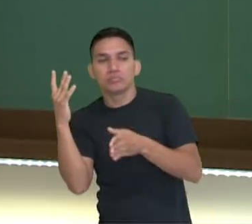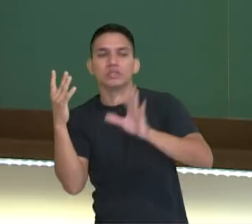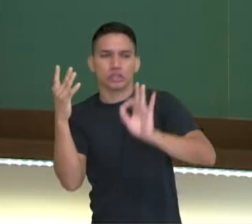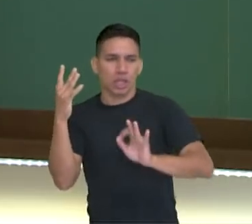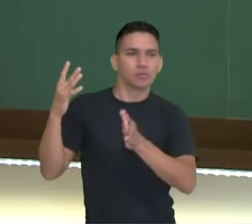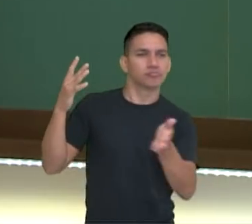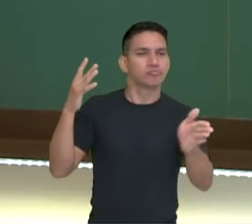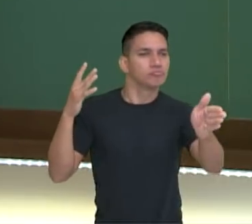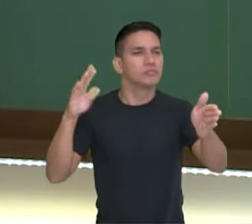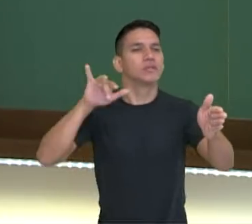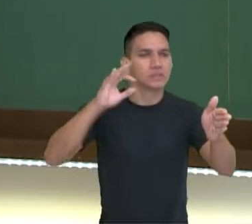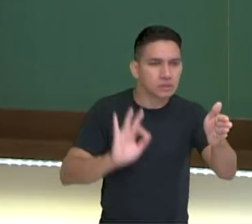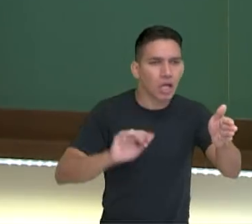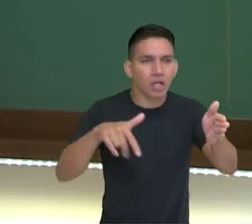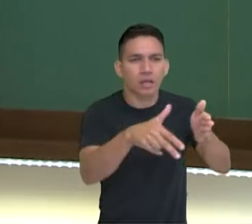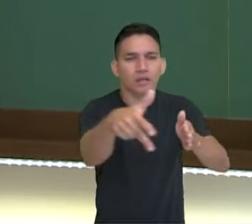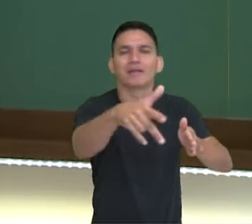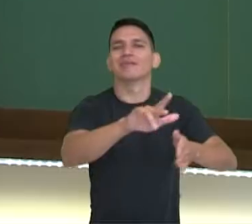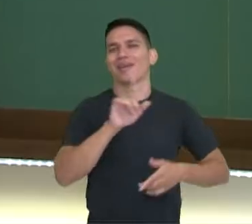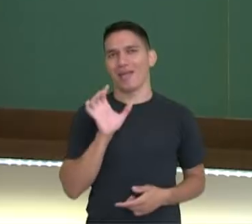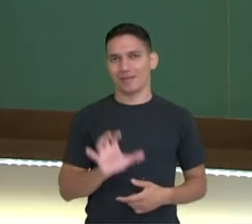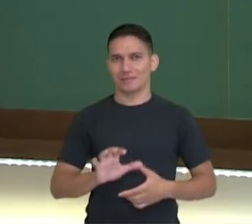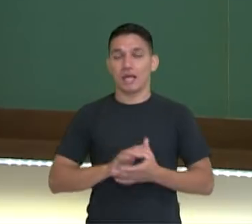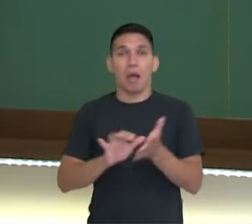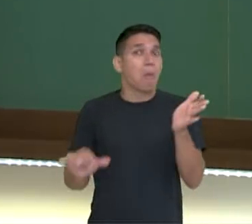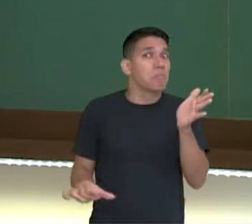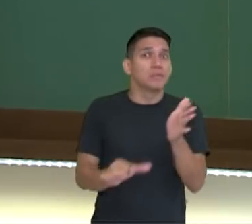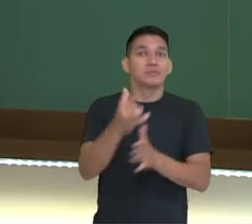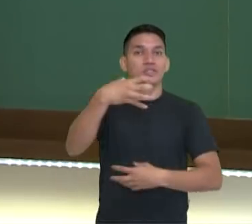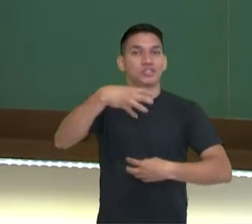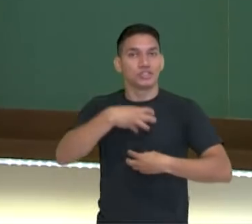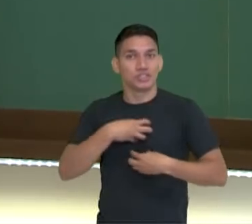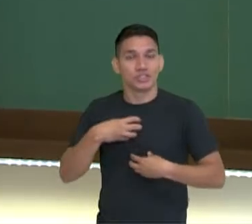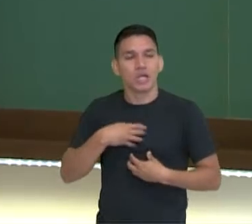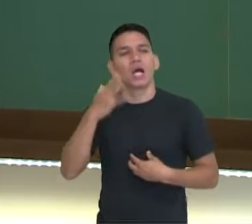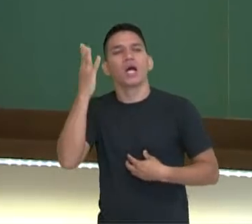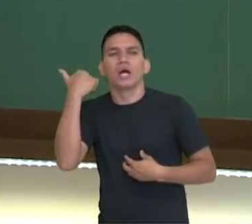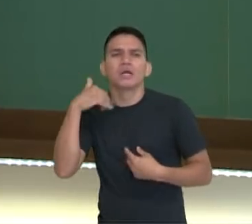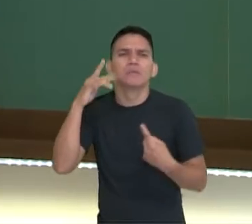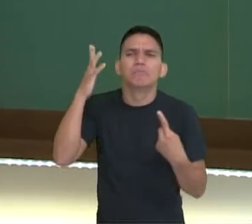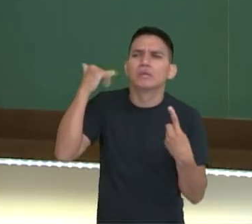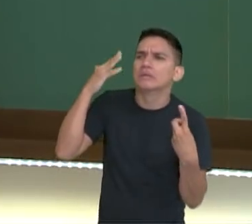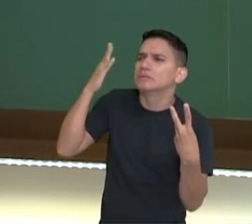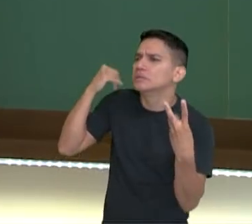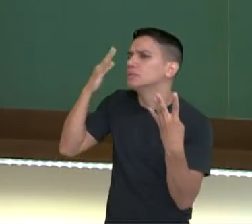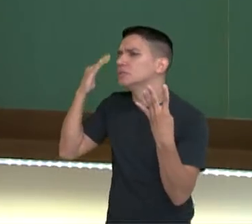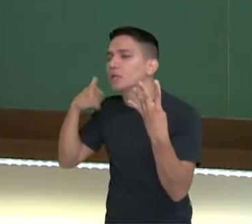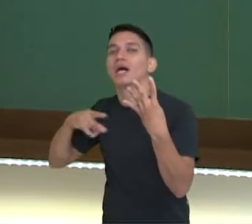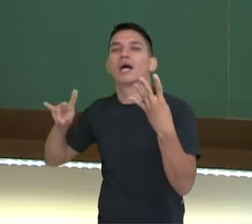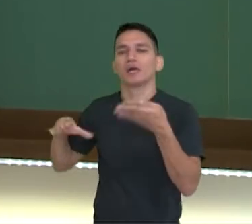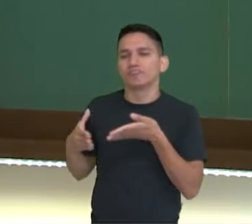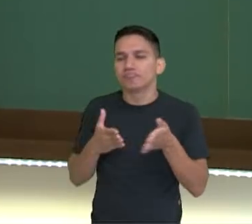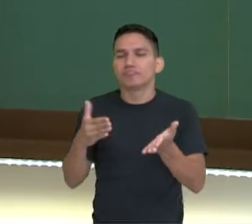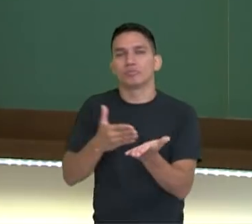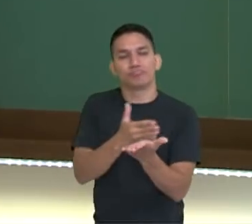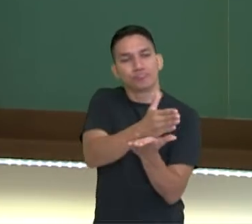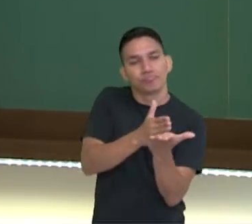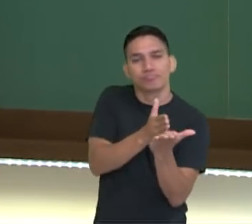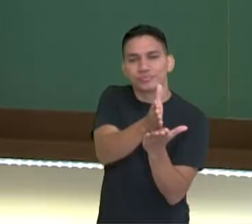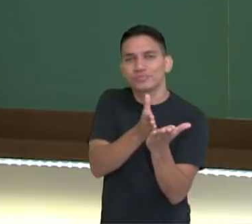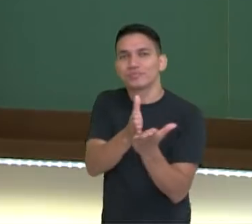perdesse. Então, as primeiras formas de se orientar no espaço geográfico. as primeiras maneiras que o ser